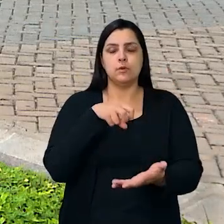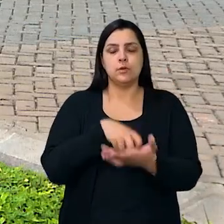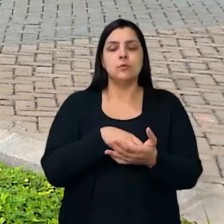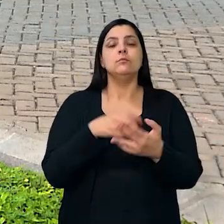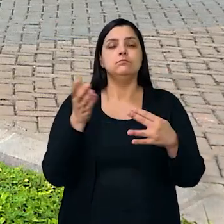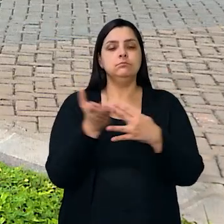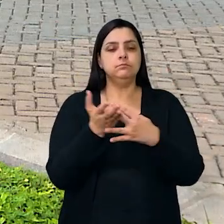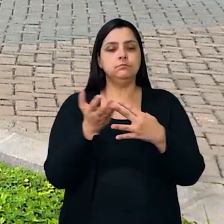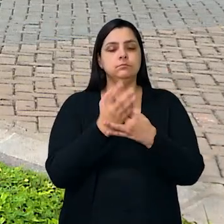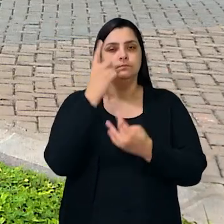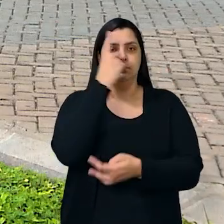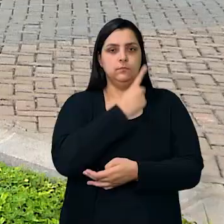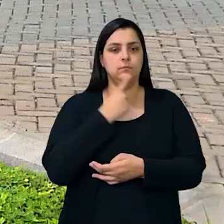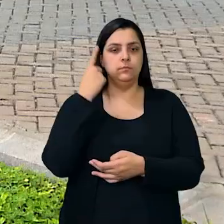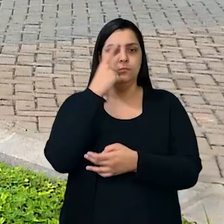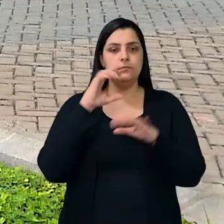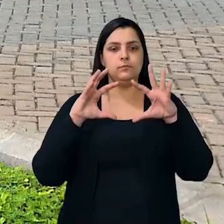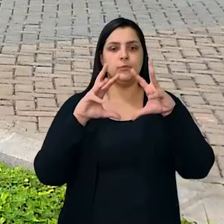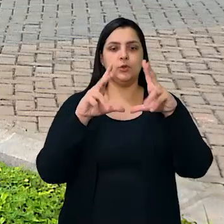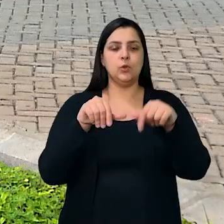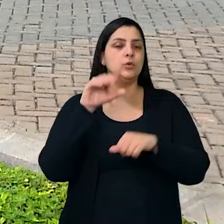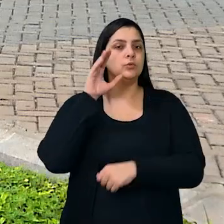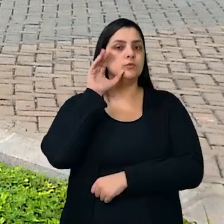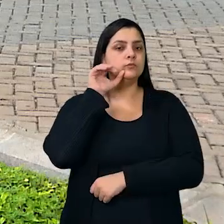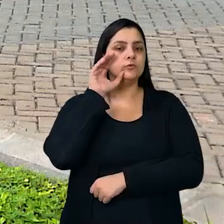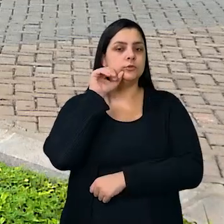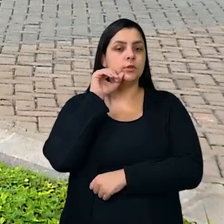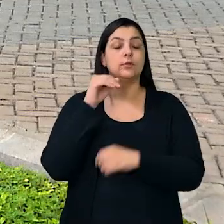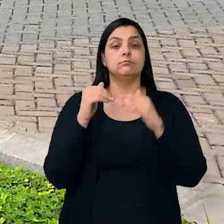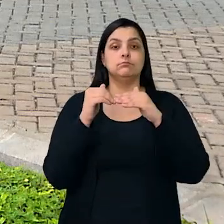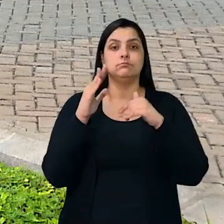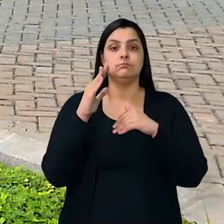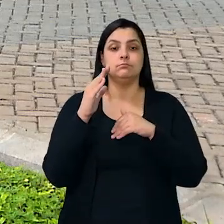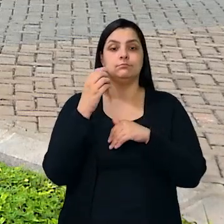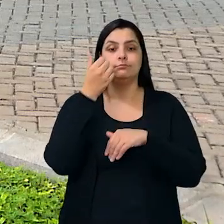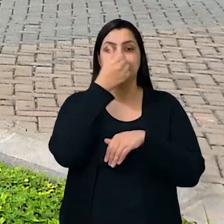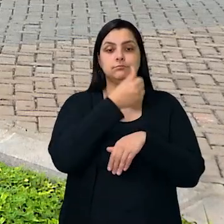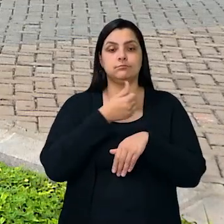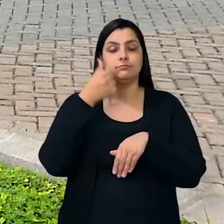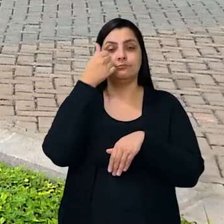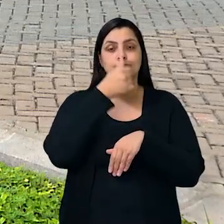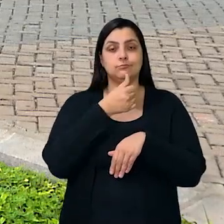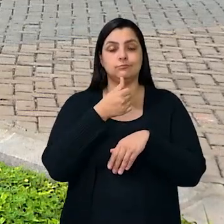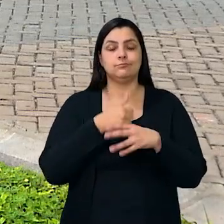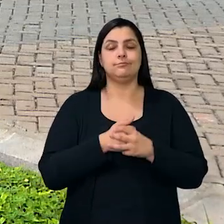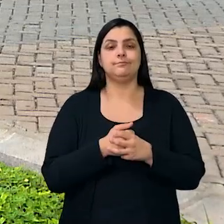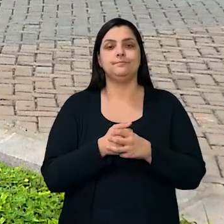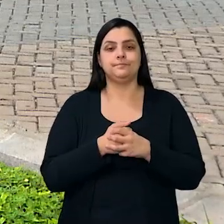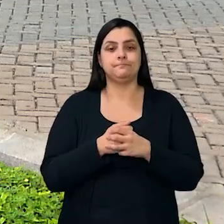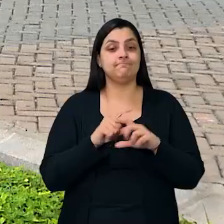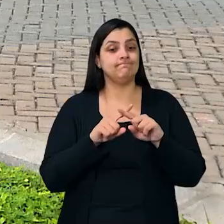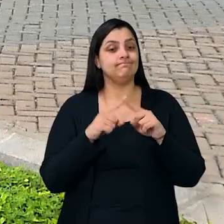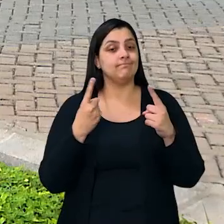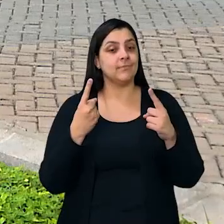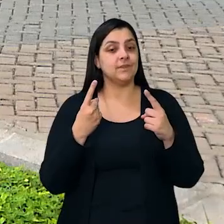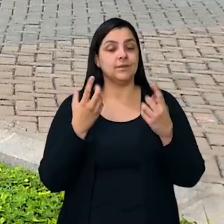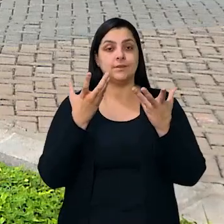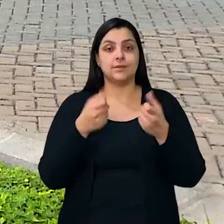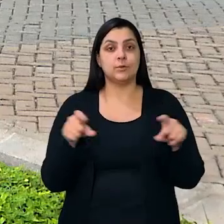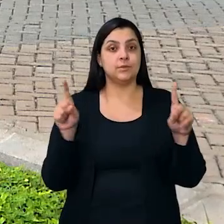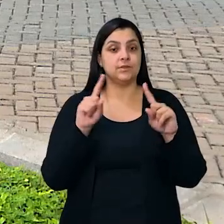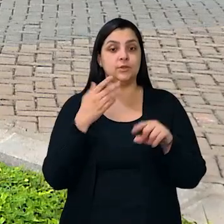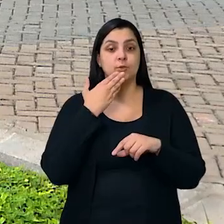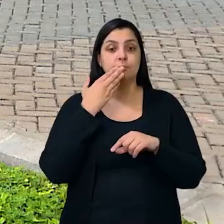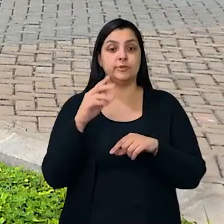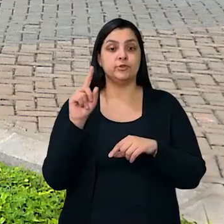a conceder intervalos de 1 hora a todos os empregados que ultrapassassem a jornada de 6 horas, mas rejeitou